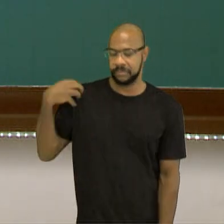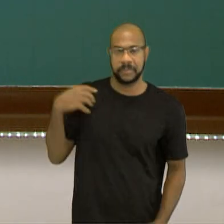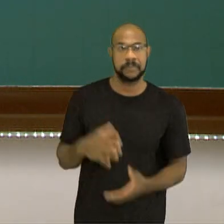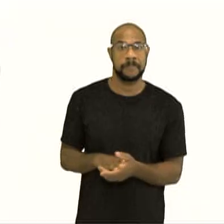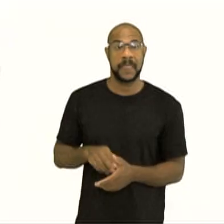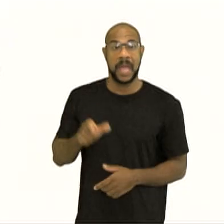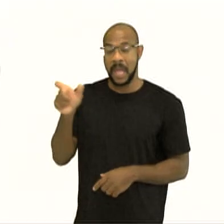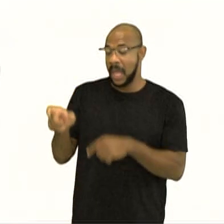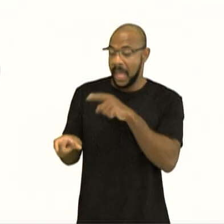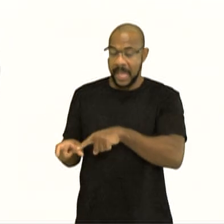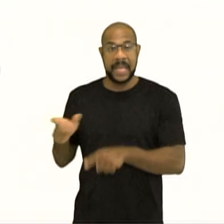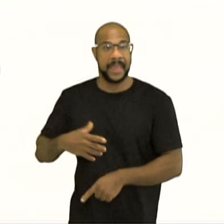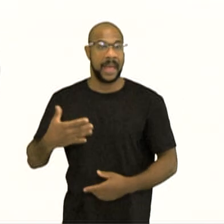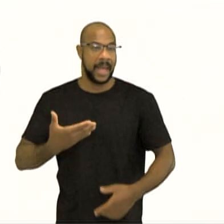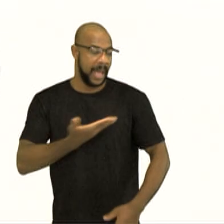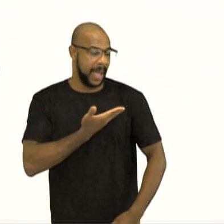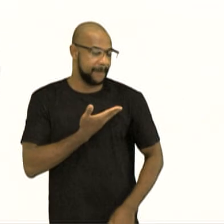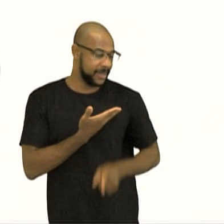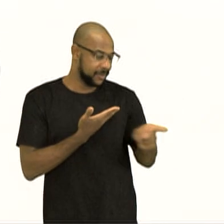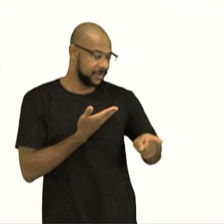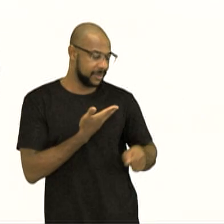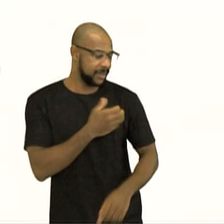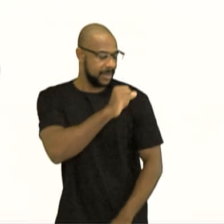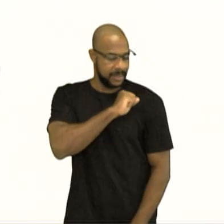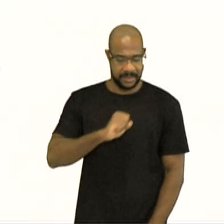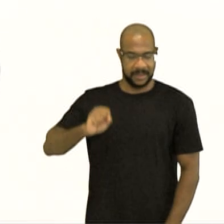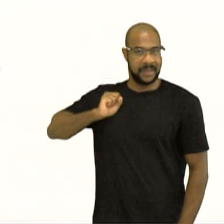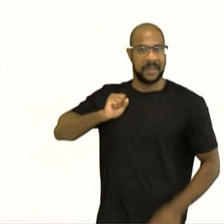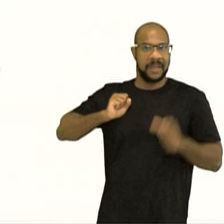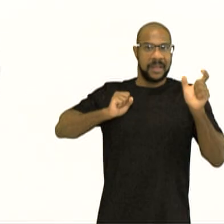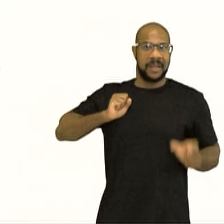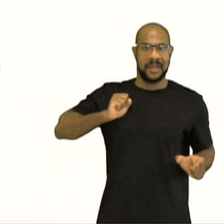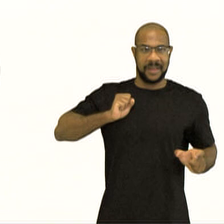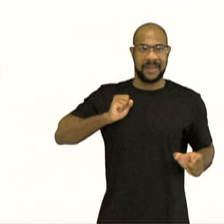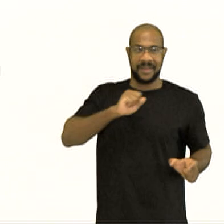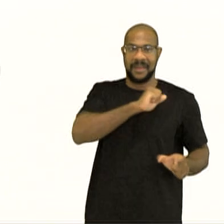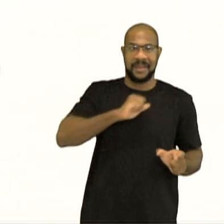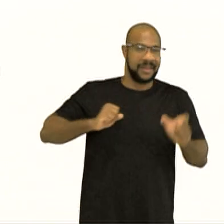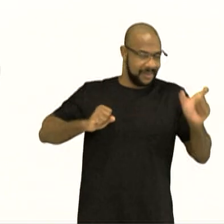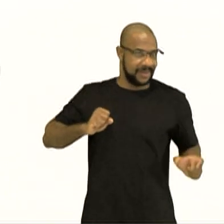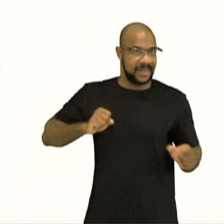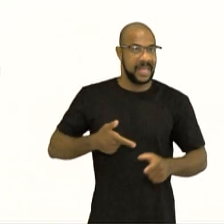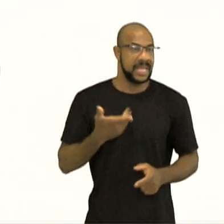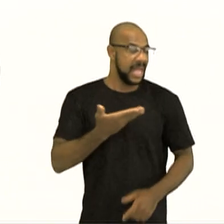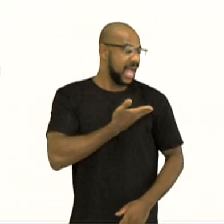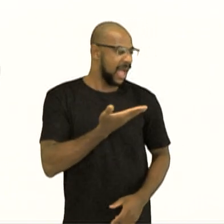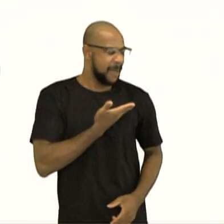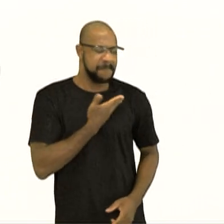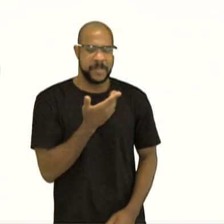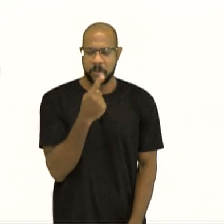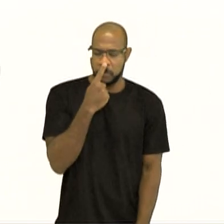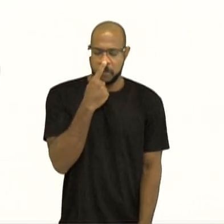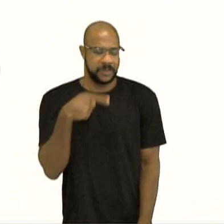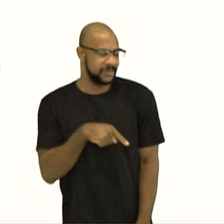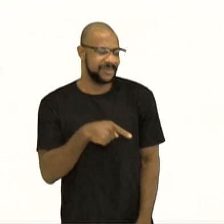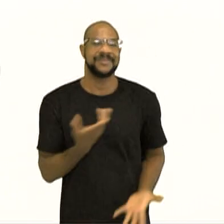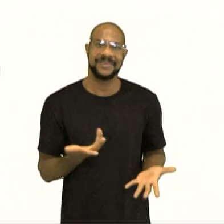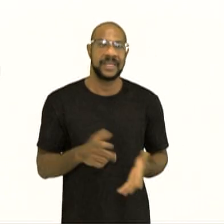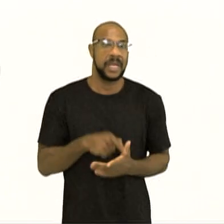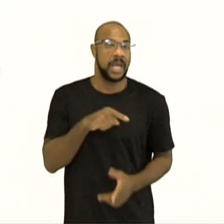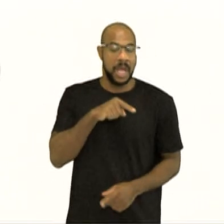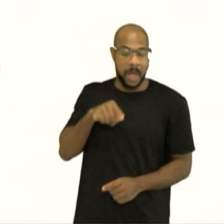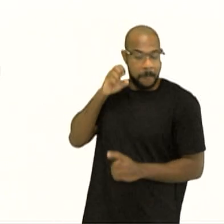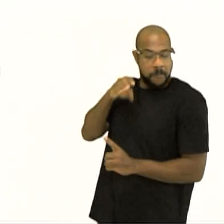de Sócrates, tá? Ele foi aí um discípulo de Sócrates. Sócrates muito o influenciou, era o